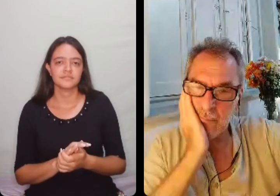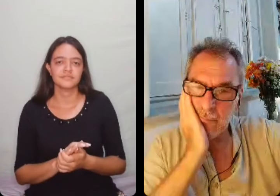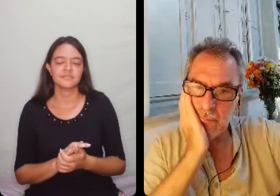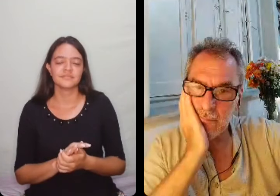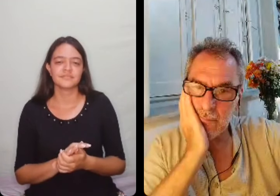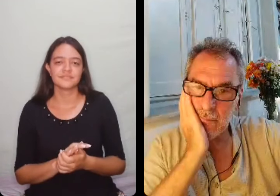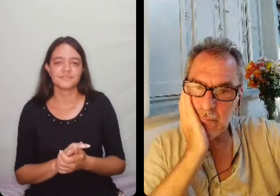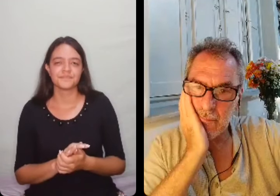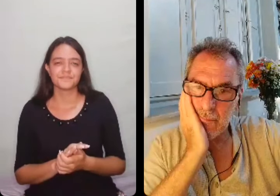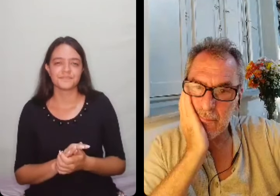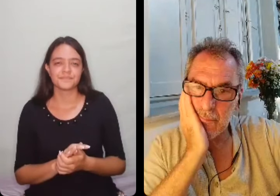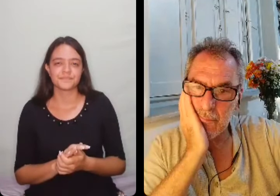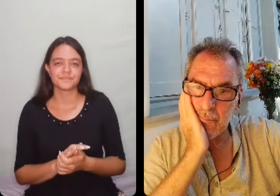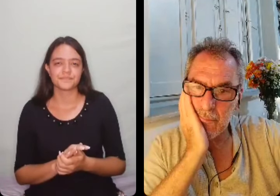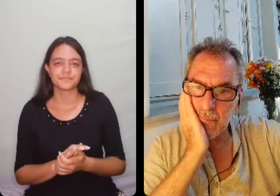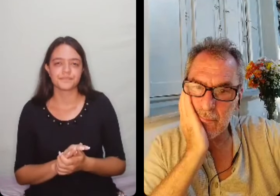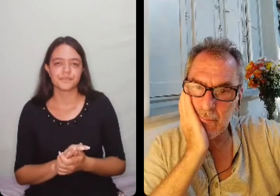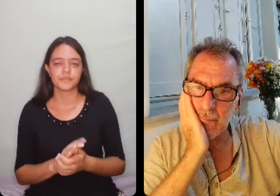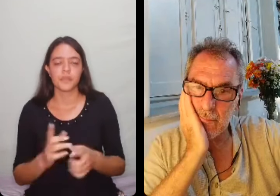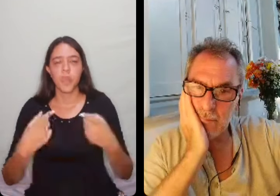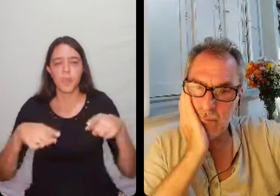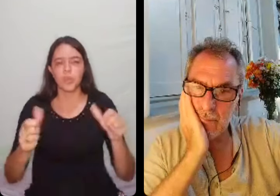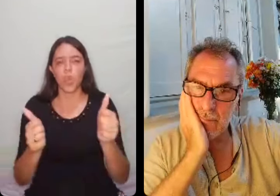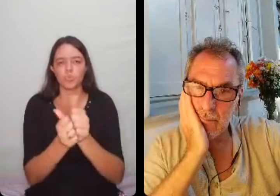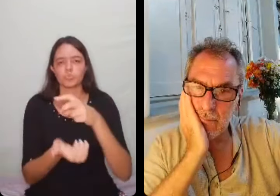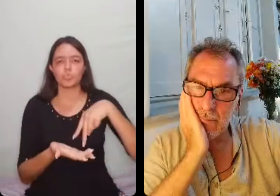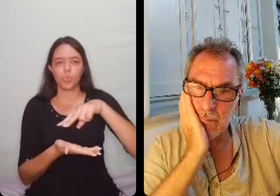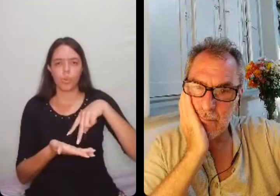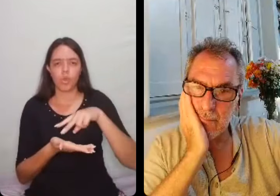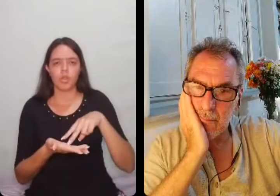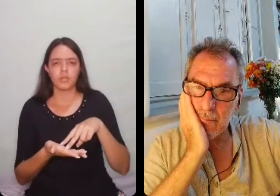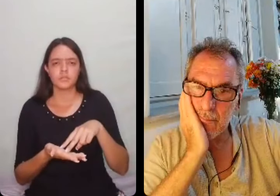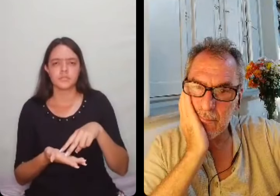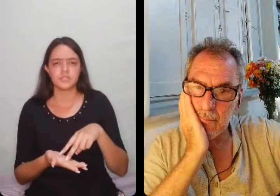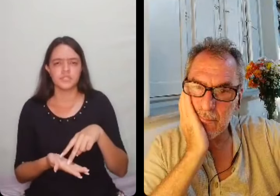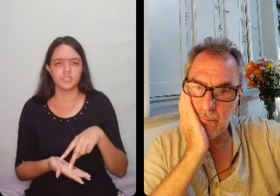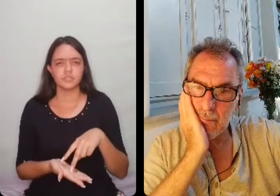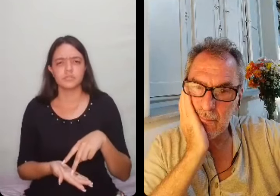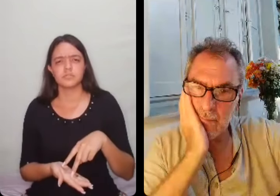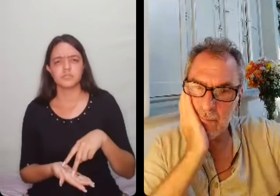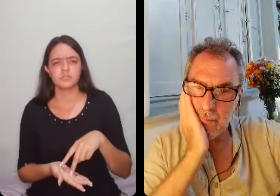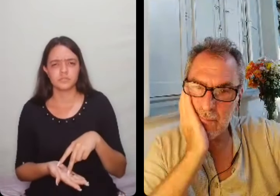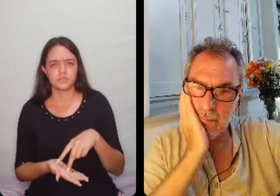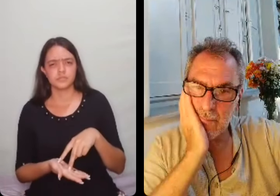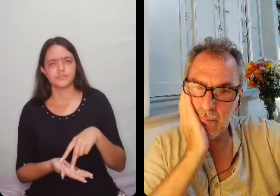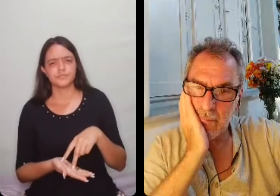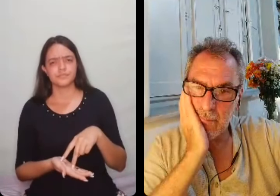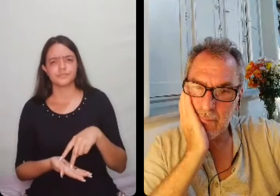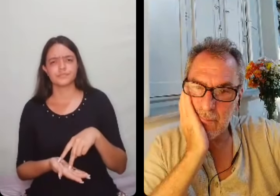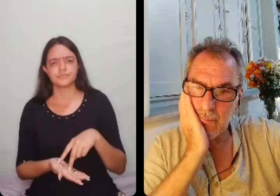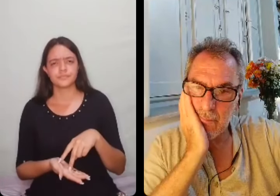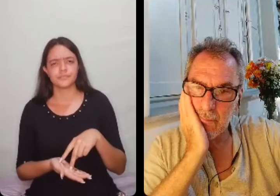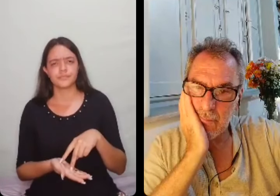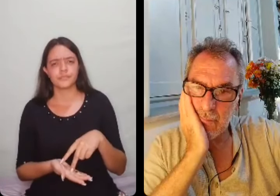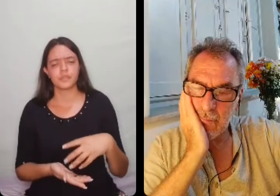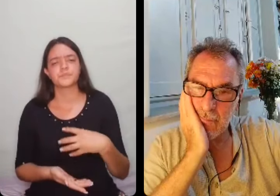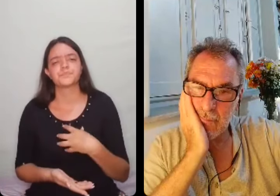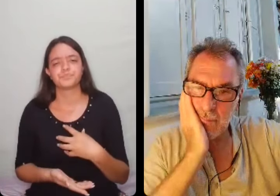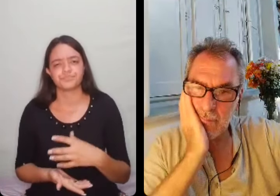Mas a trilha, ela chegou primeiro nesse trabalho, assim. Ele foi uma grande